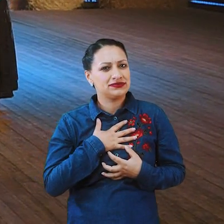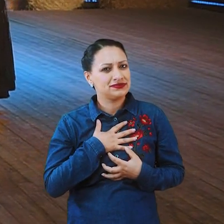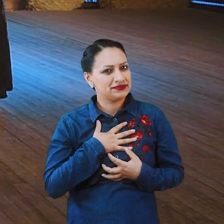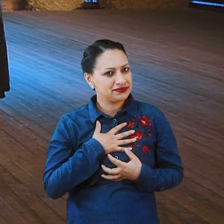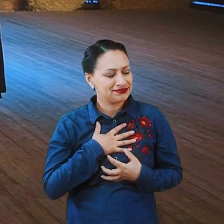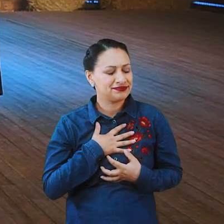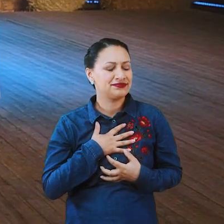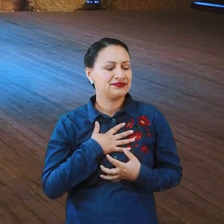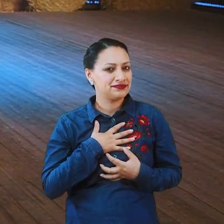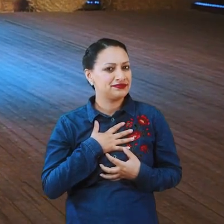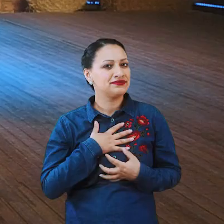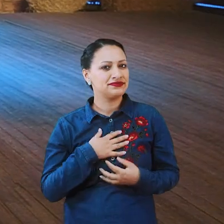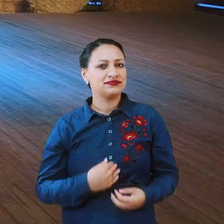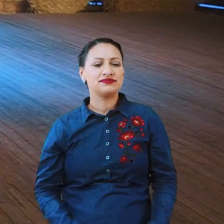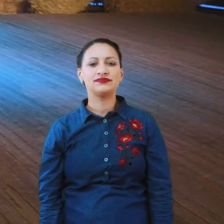coração,